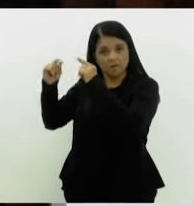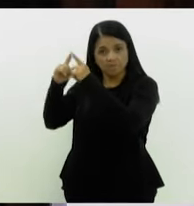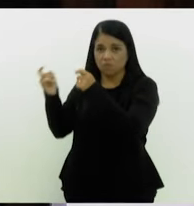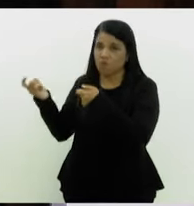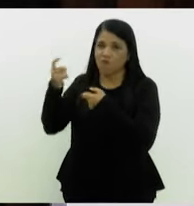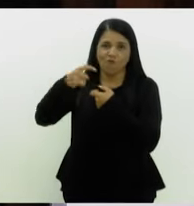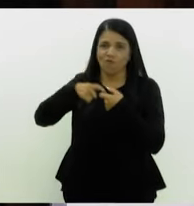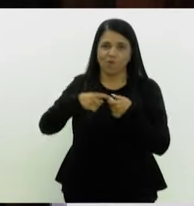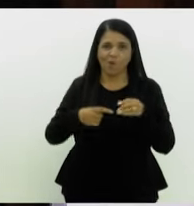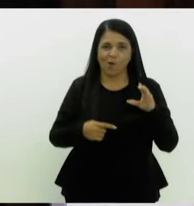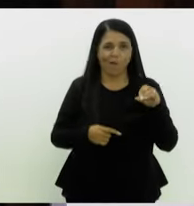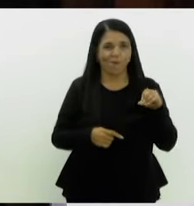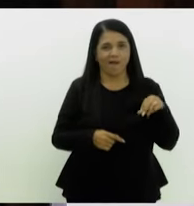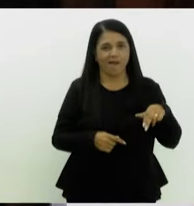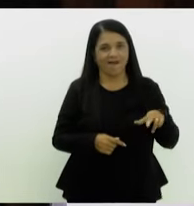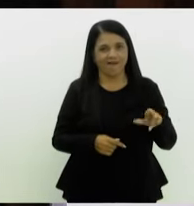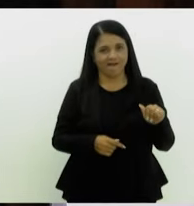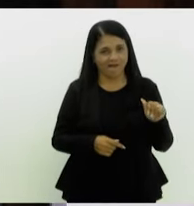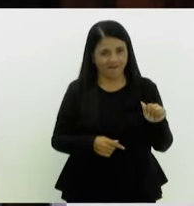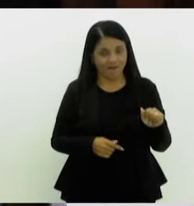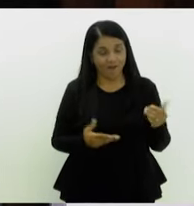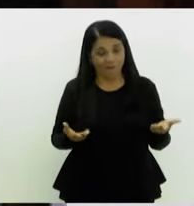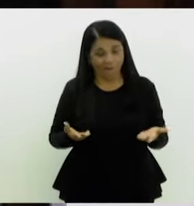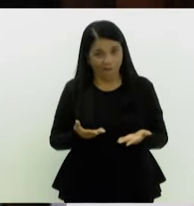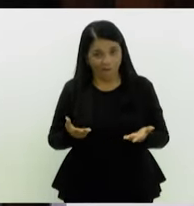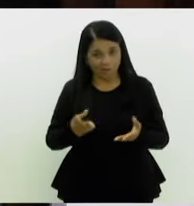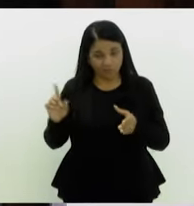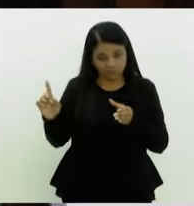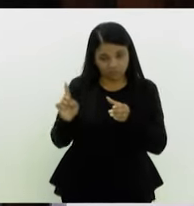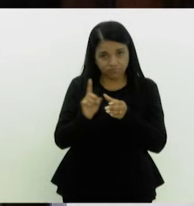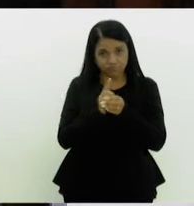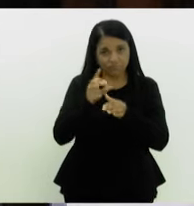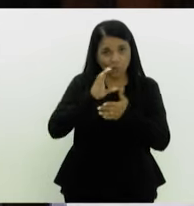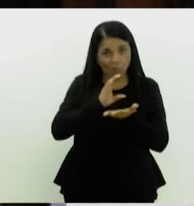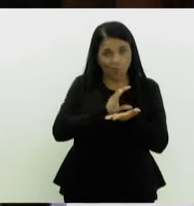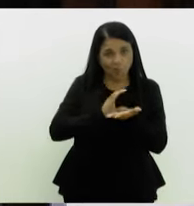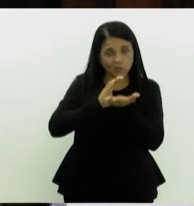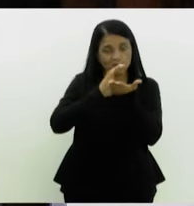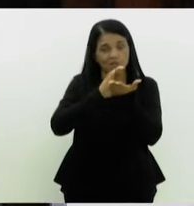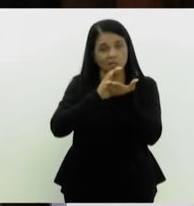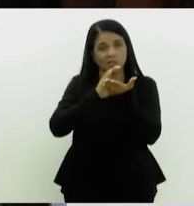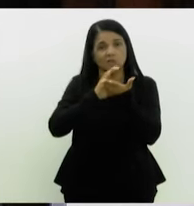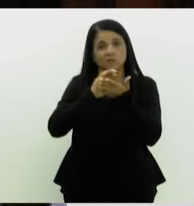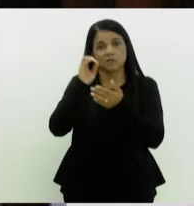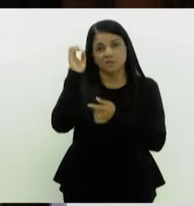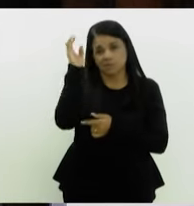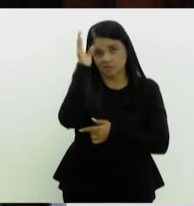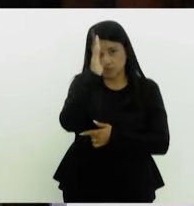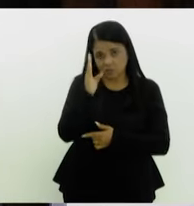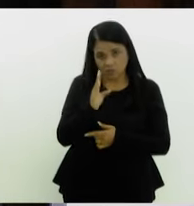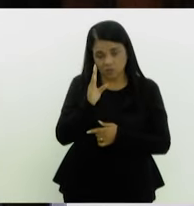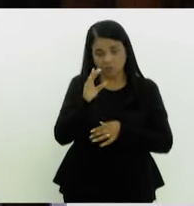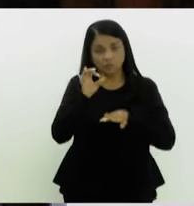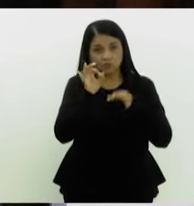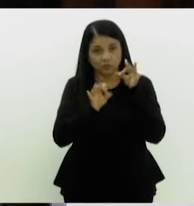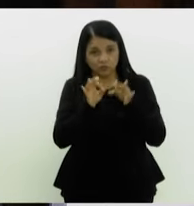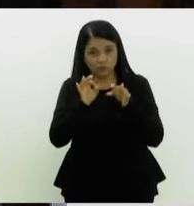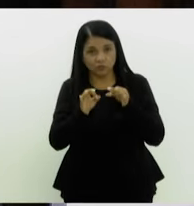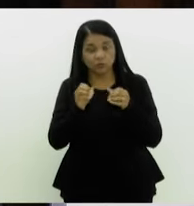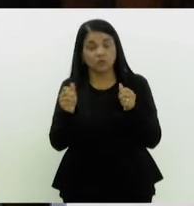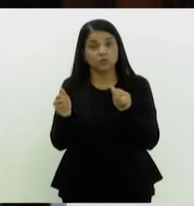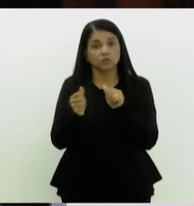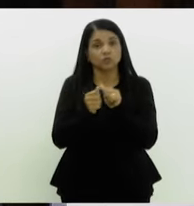Comarca e hoje ela compõe o Conselho Nacional de Justiça ela é conselheira do Conselho Nacional de Justiça e o ministro